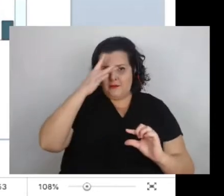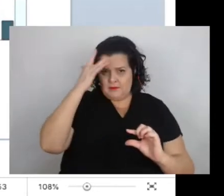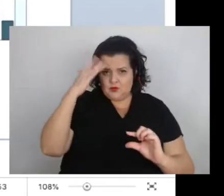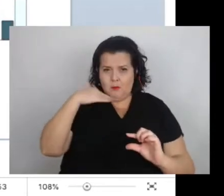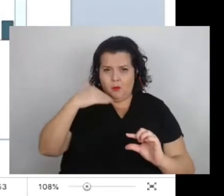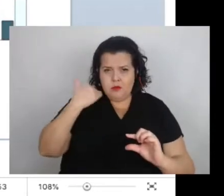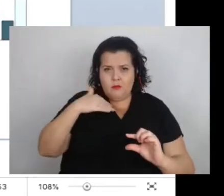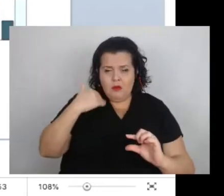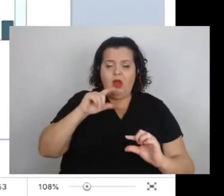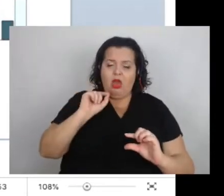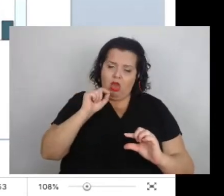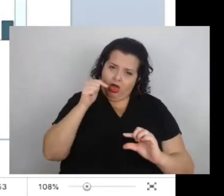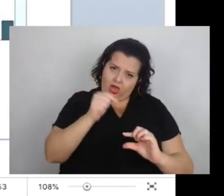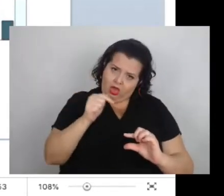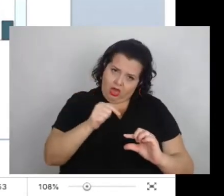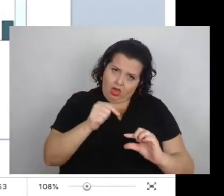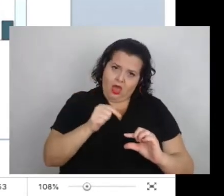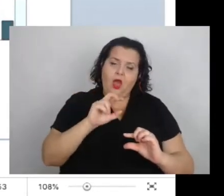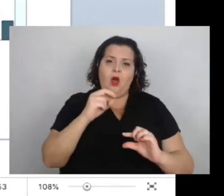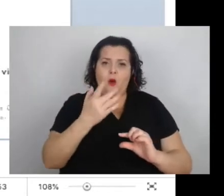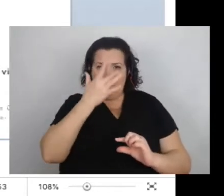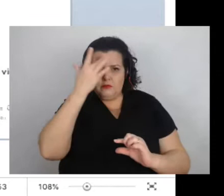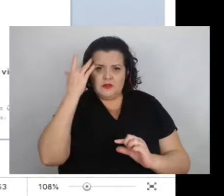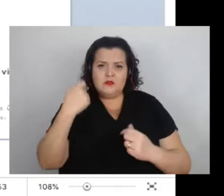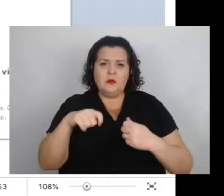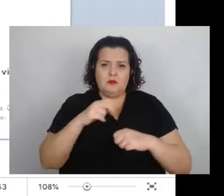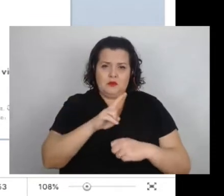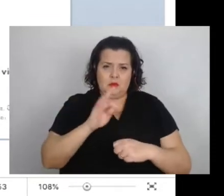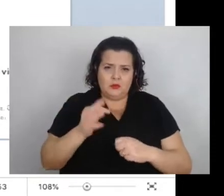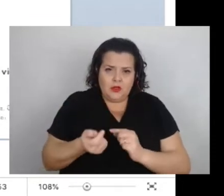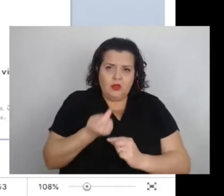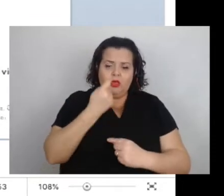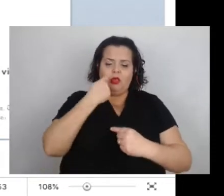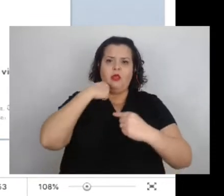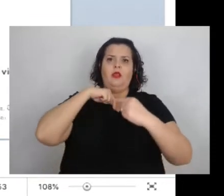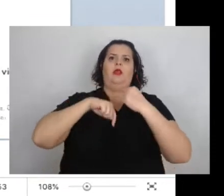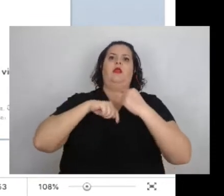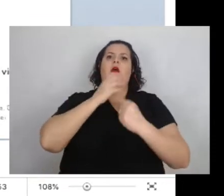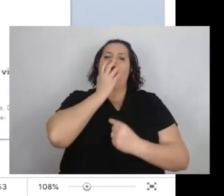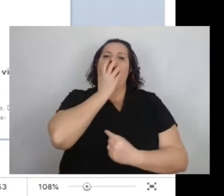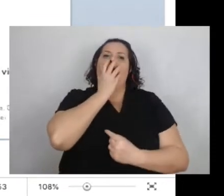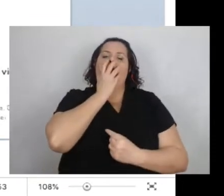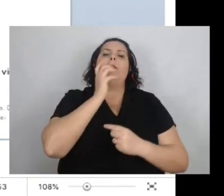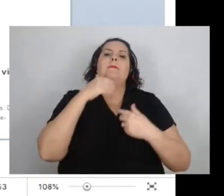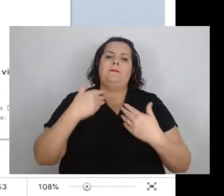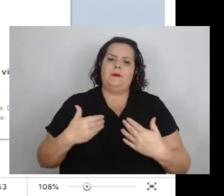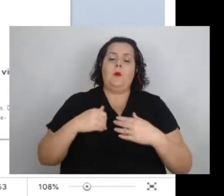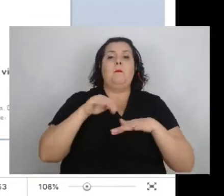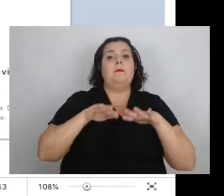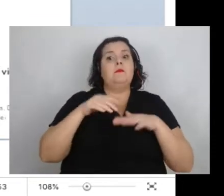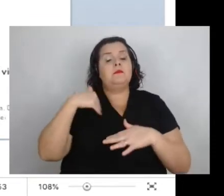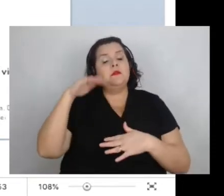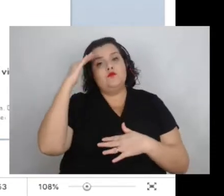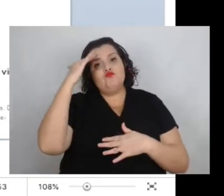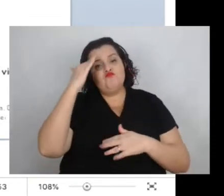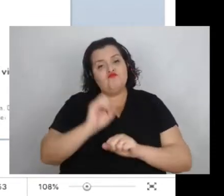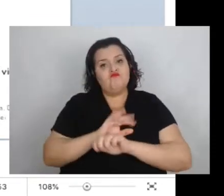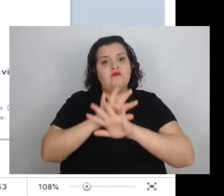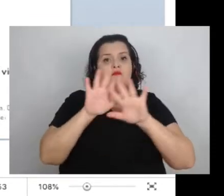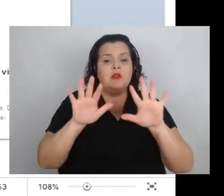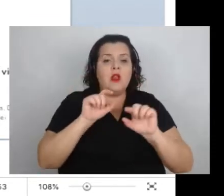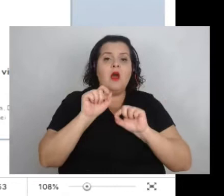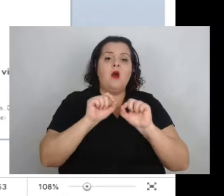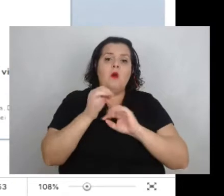ou pacientes que foram entubados. Mas a gente precisa entender um pouco mais o papel da carga viral. E aqui é um relato de